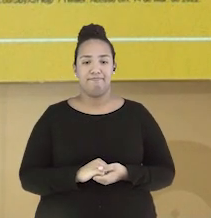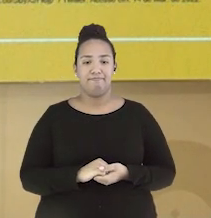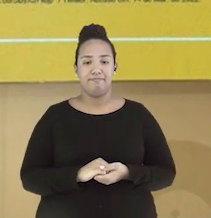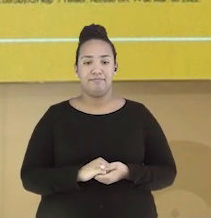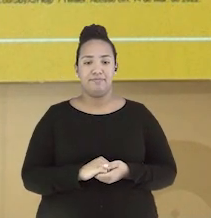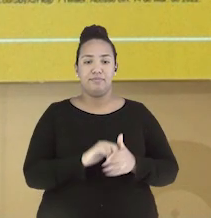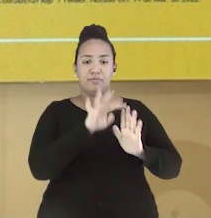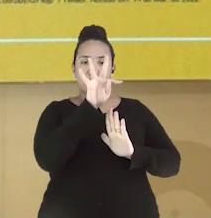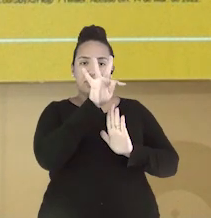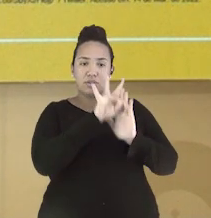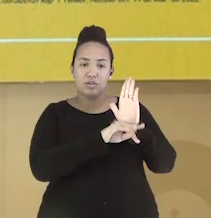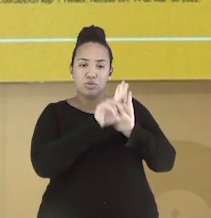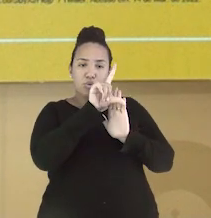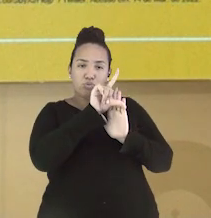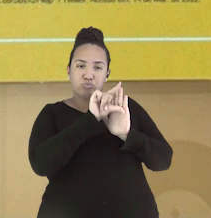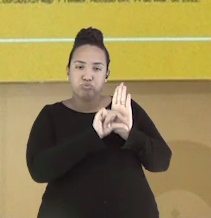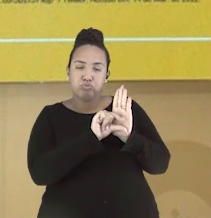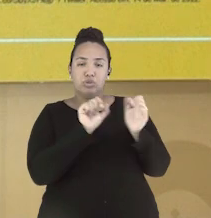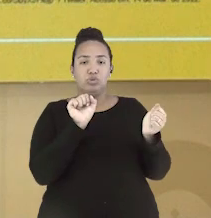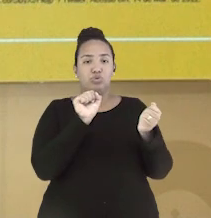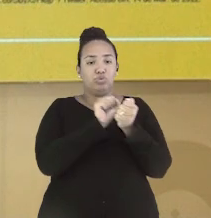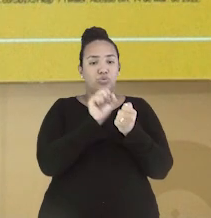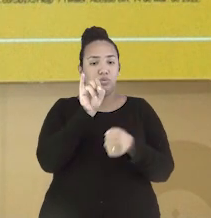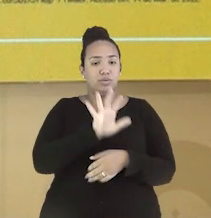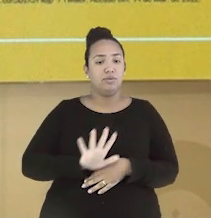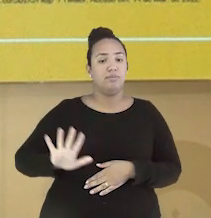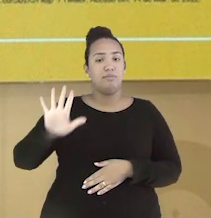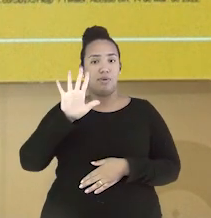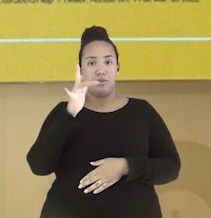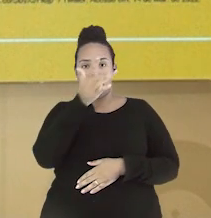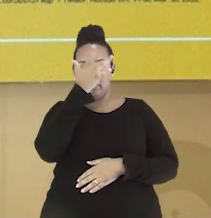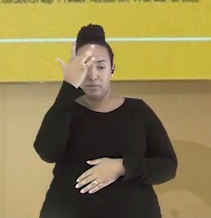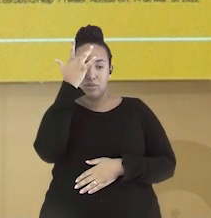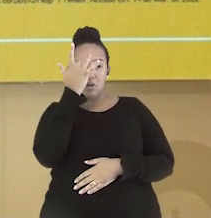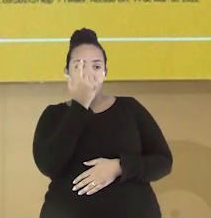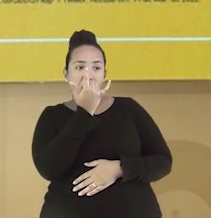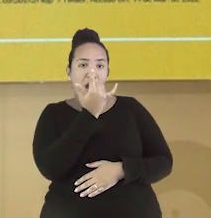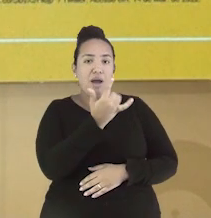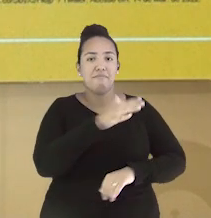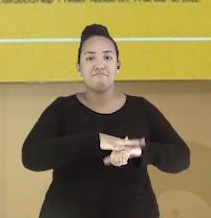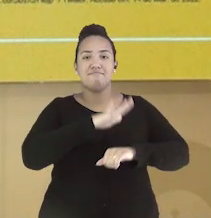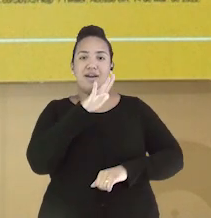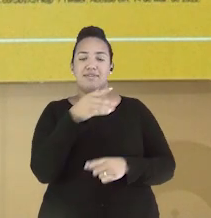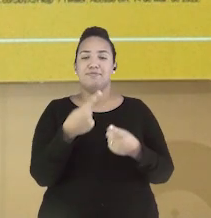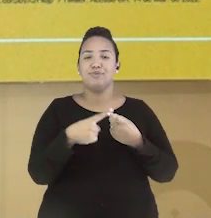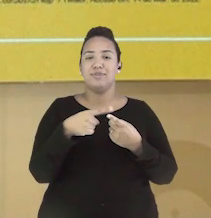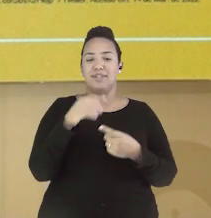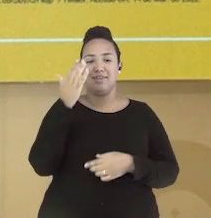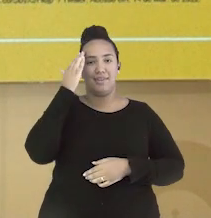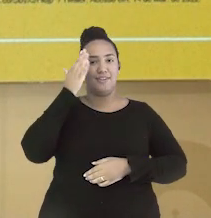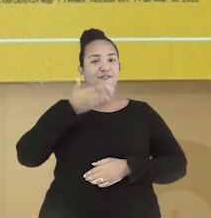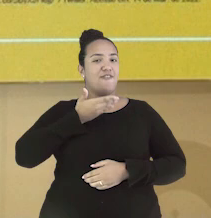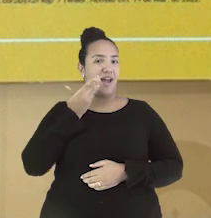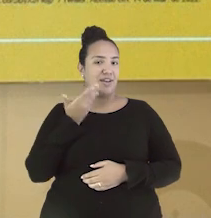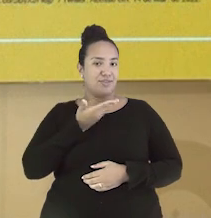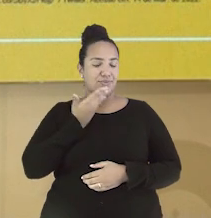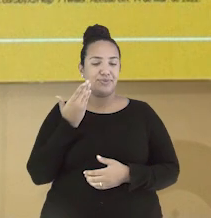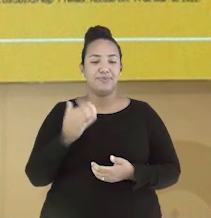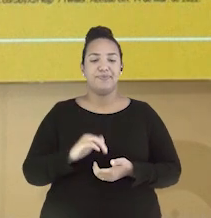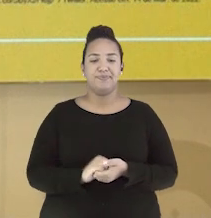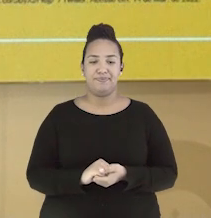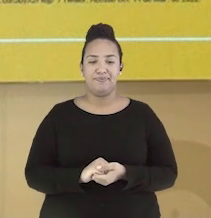A junção do texto curto com as imagens torna a leitura muito mais atrativa, além de ser mais fácil de se